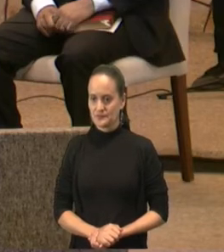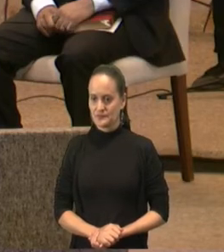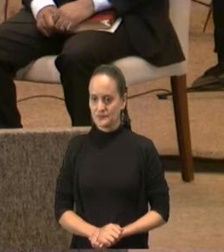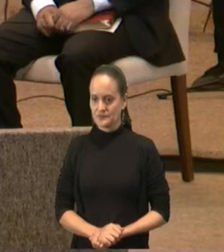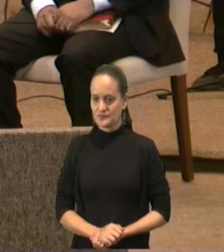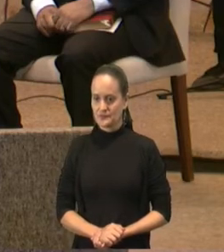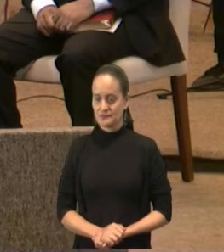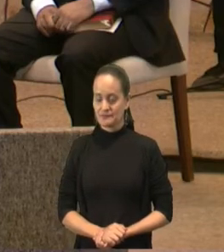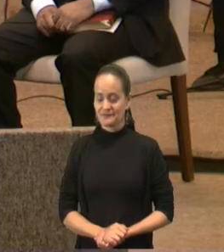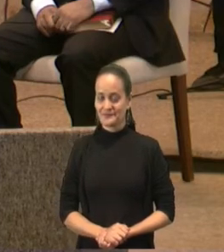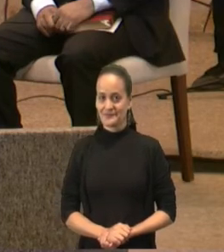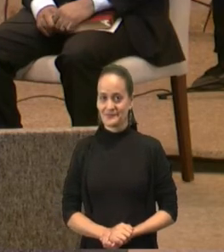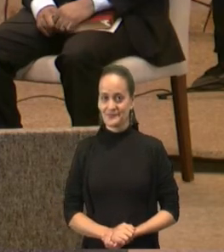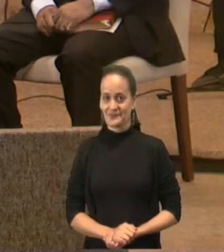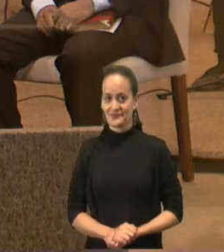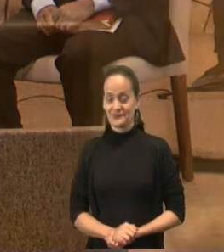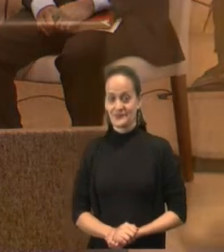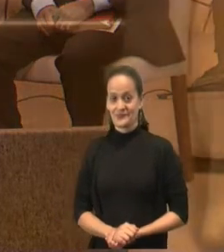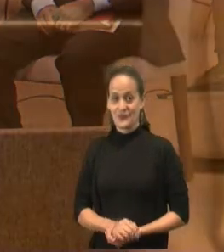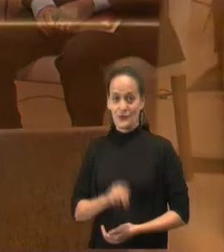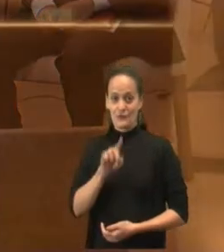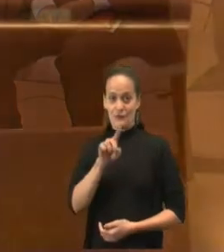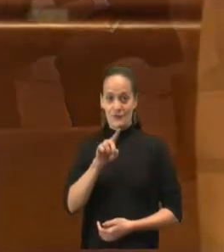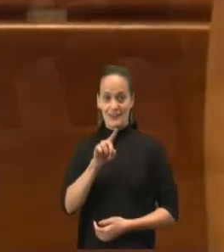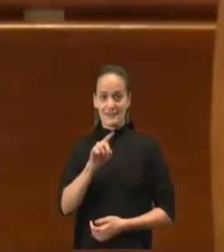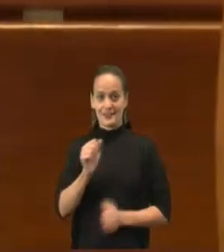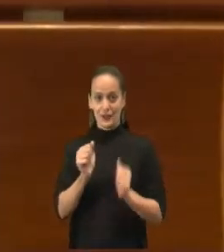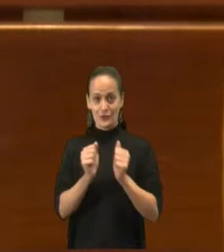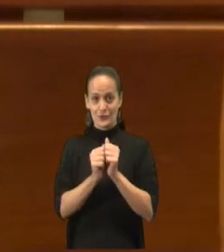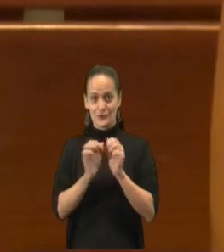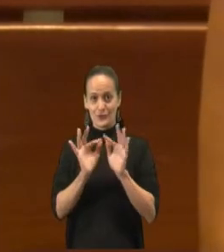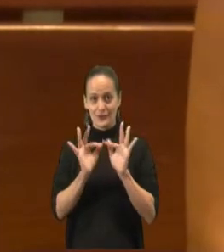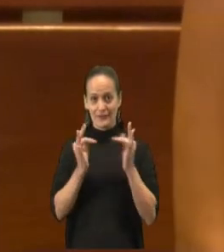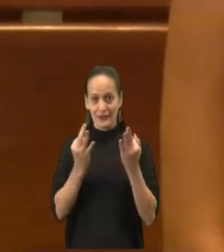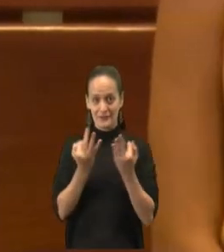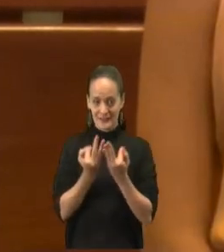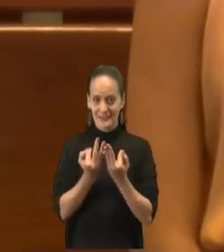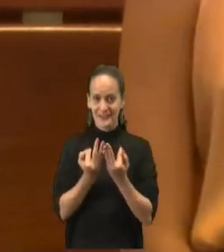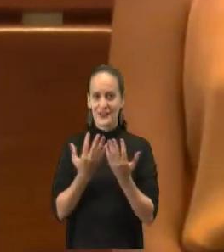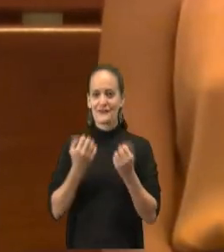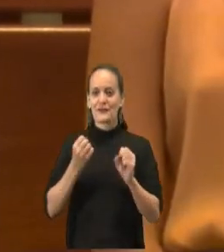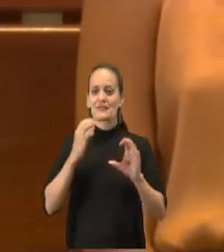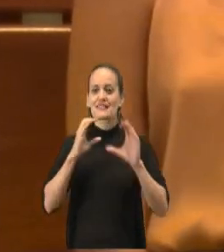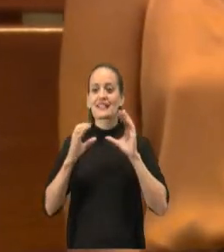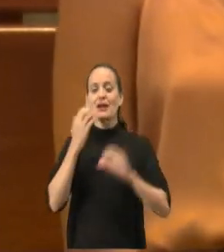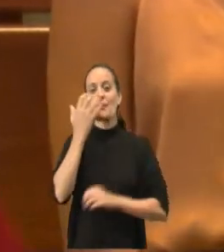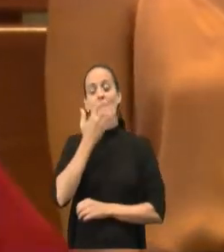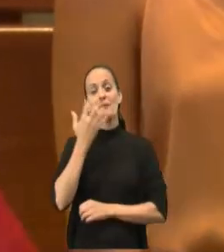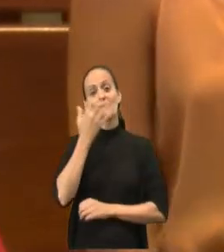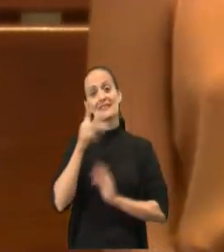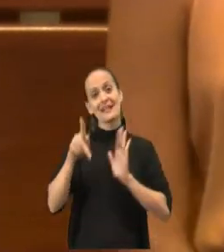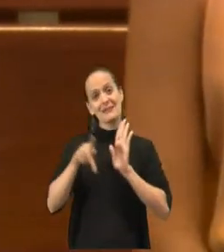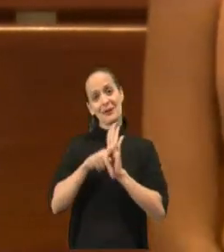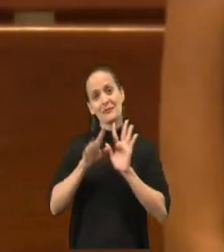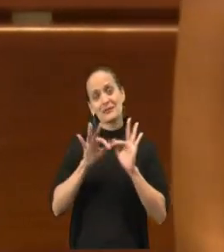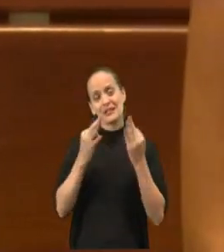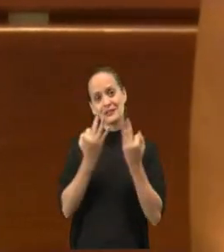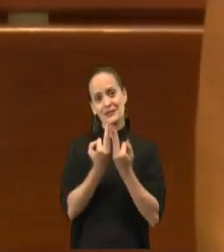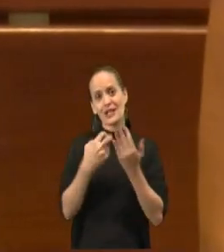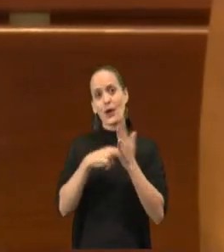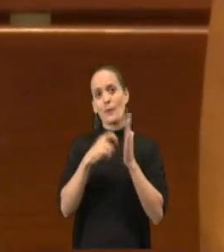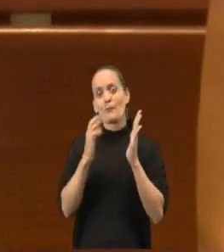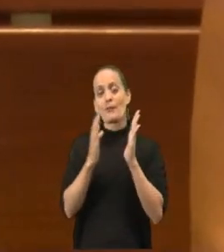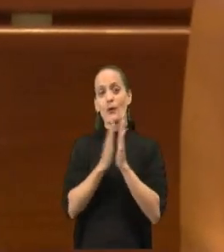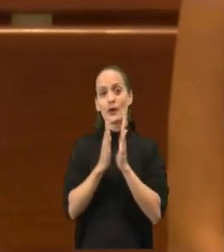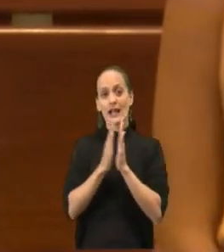Você que está com a sua família hoje, nós vamos fazer um cântico, que é o cântico da família, o cântico de uma oração que